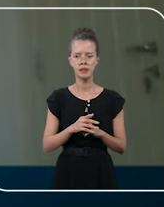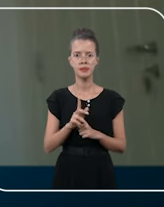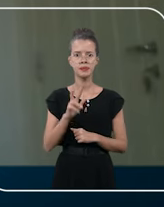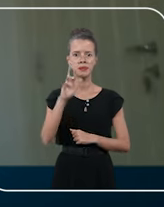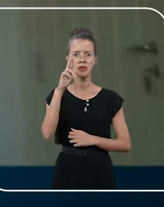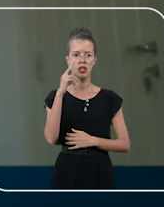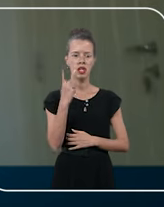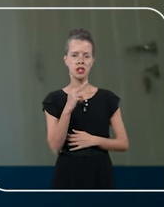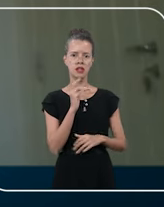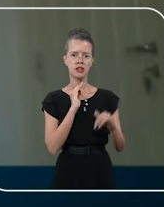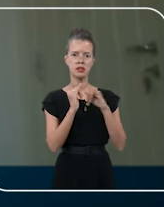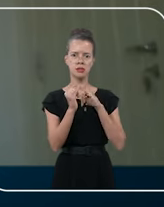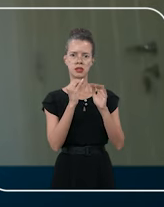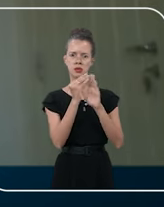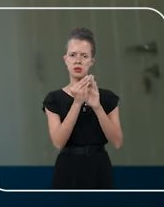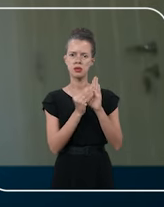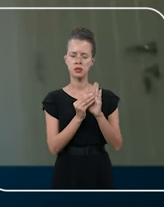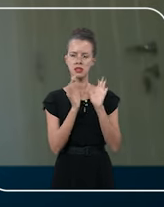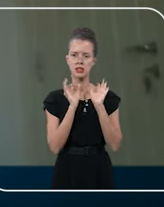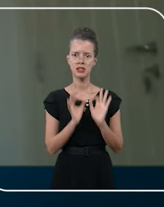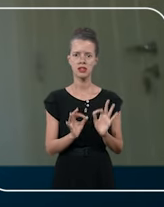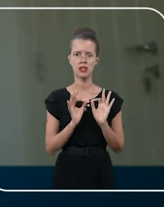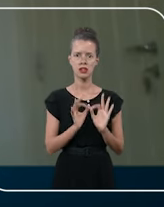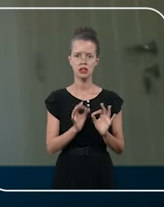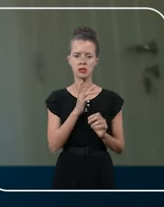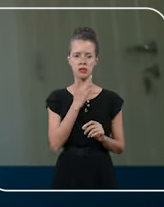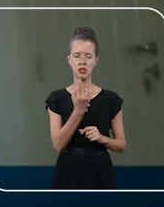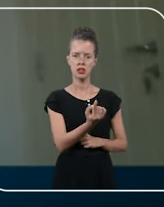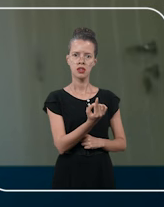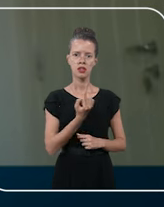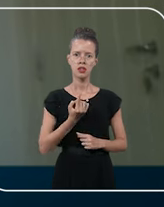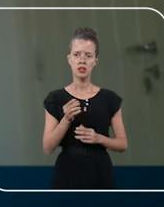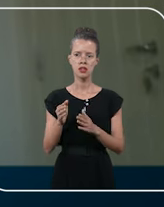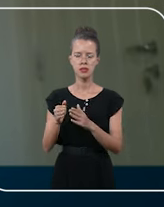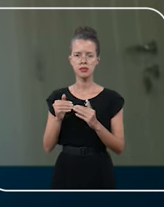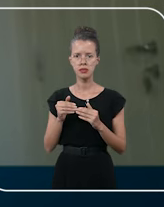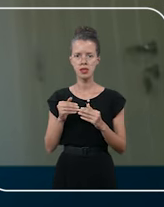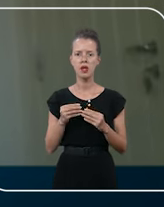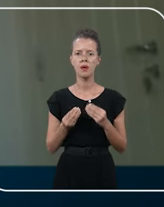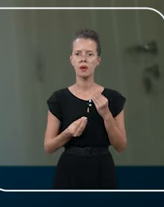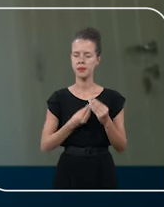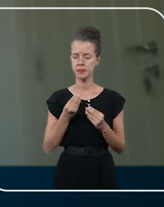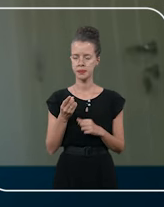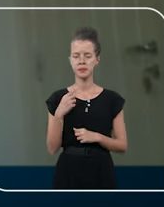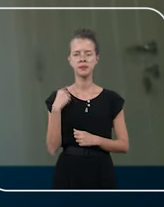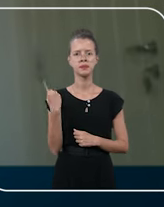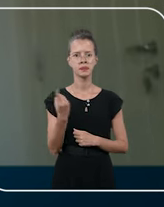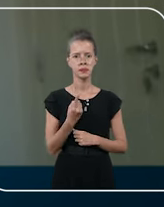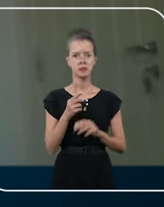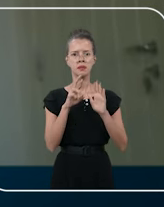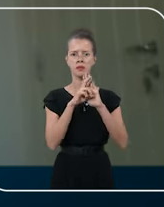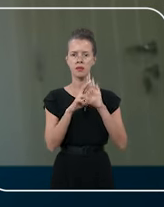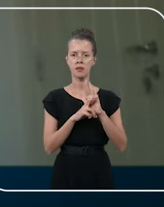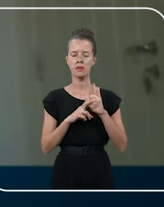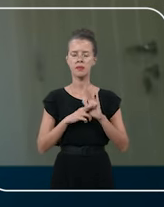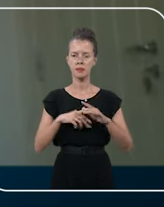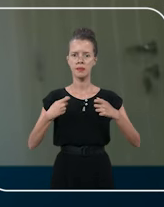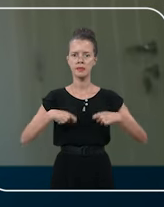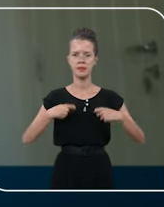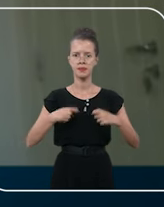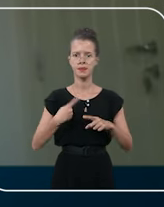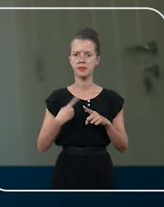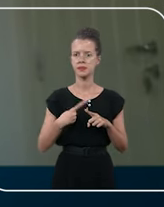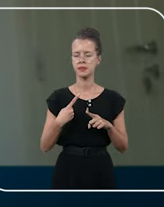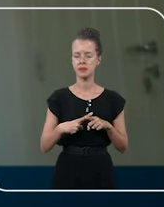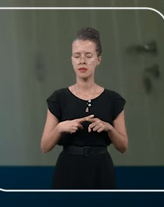se realmente é o titular que está requerendo aquele dado, que isso é necessário ter um critério, até porque não é possível